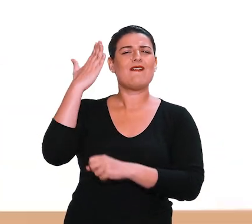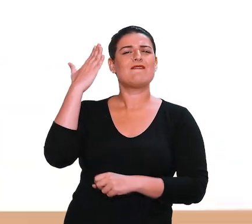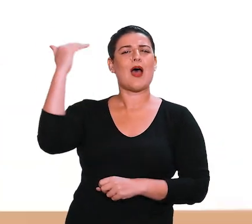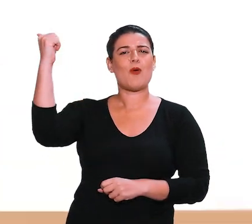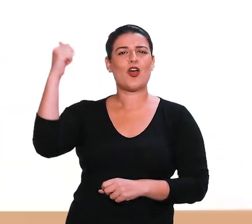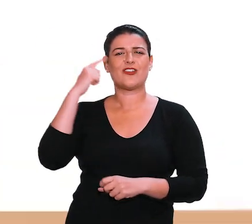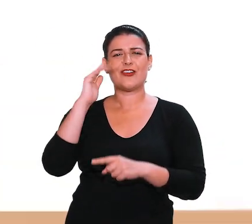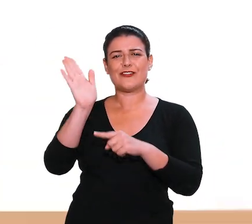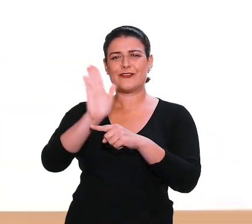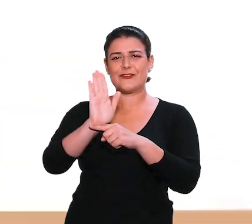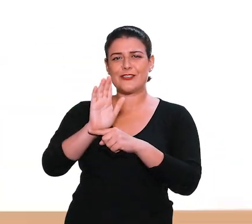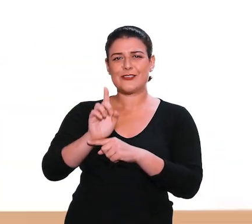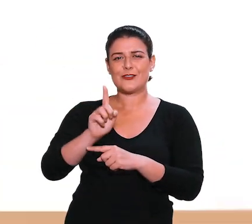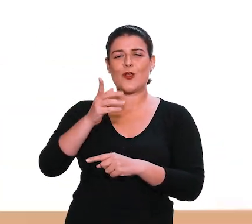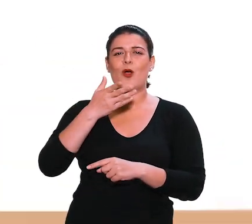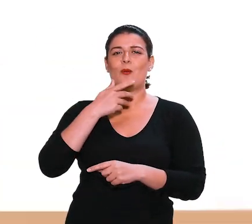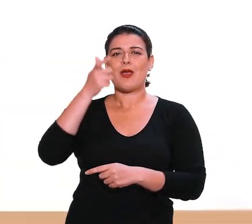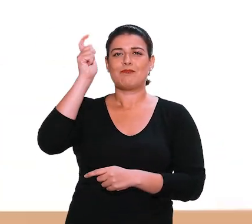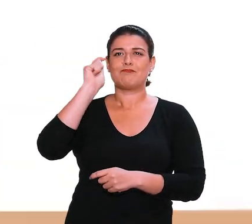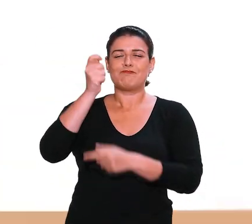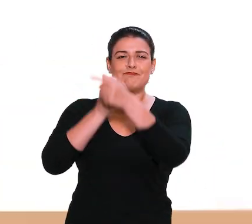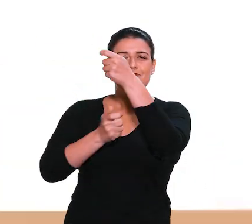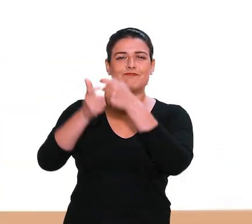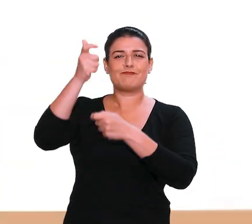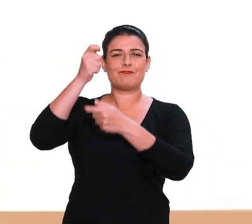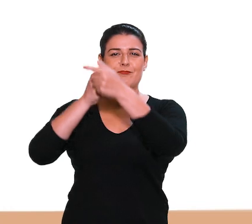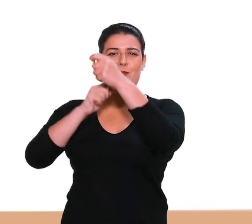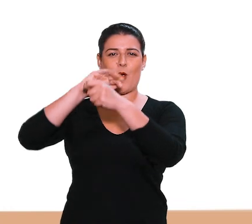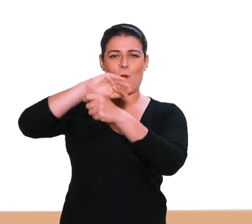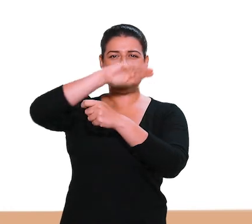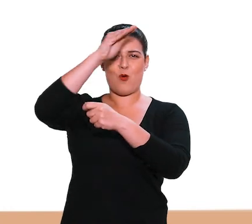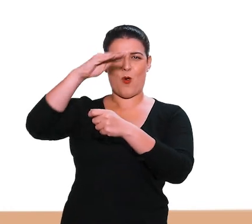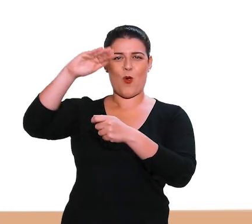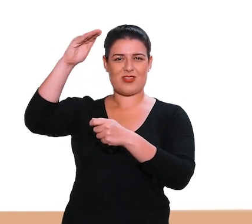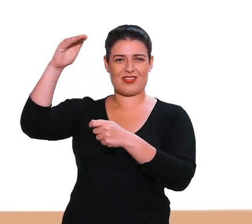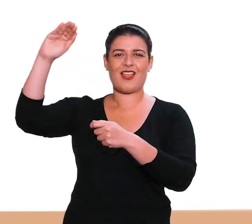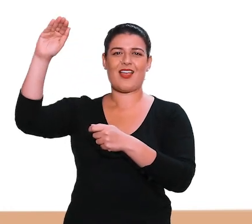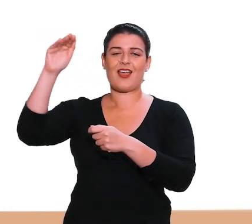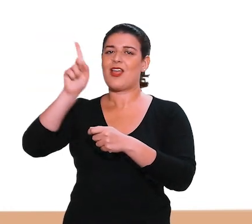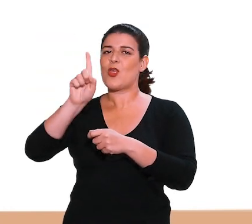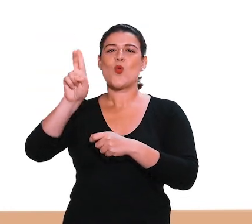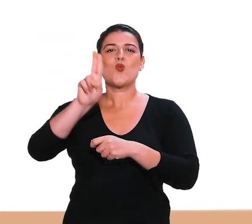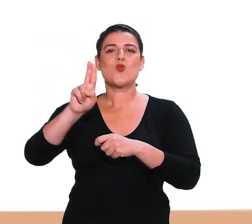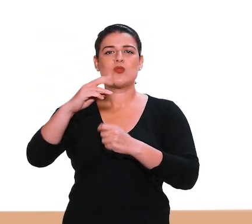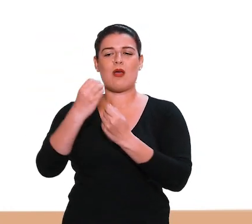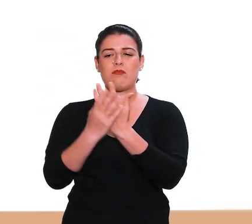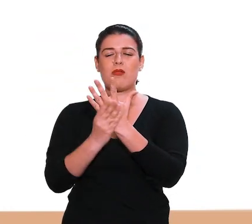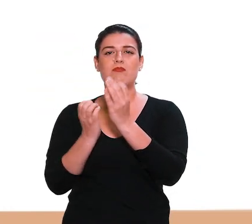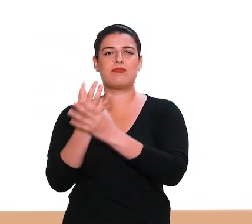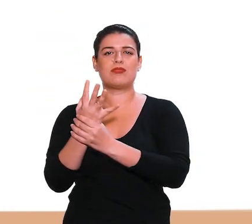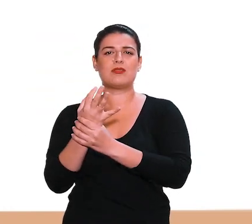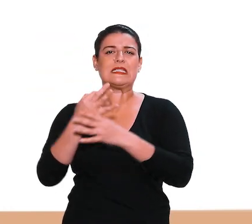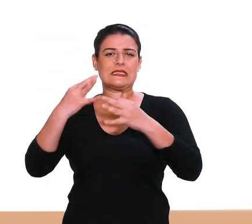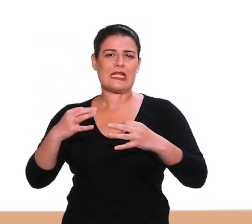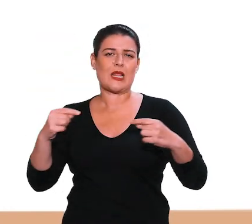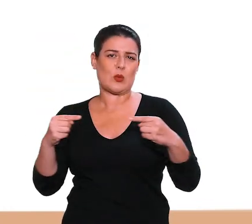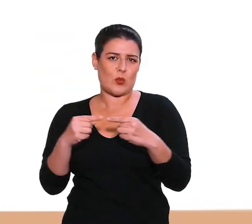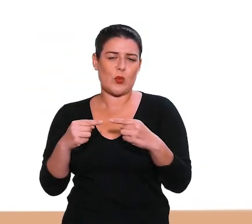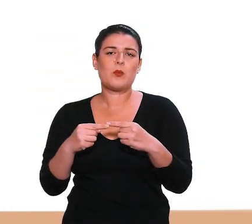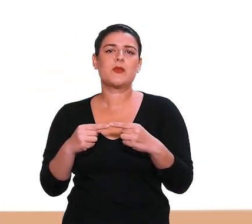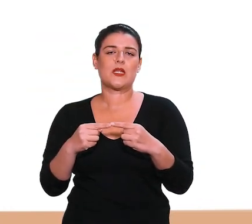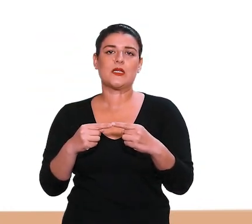famoso esse vídeo aqui de um alpinista que foi fazer o seu esporte sem o uso de equipamento de proteção